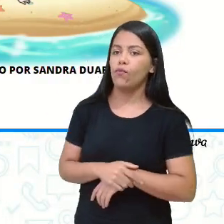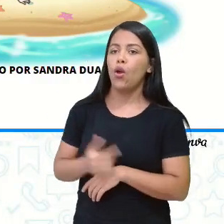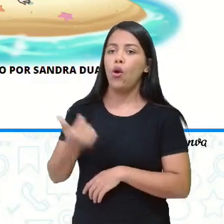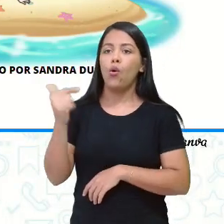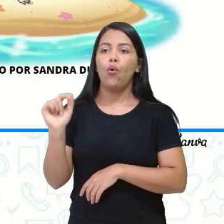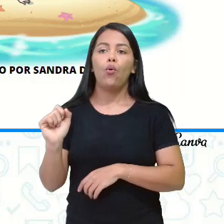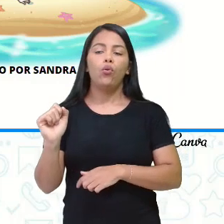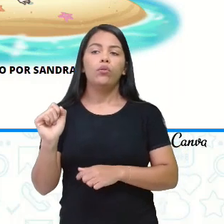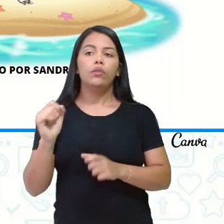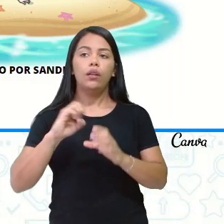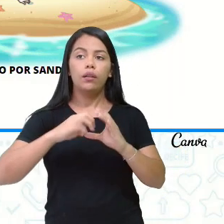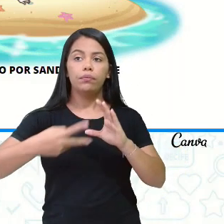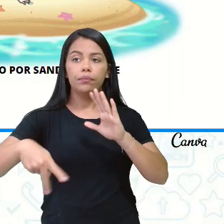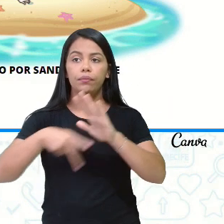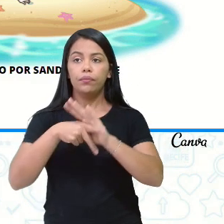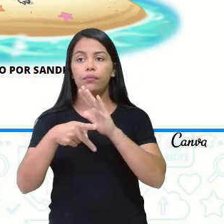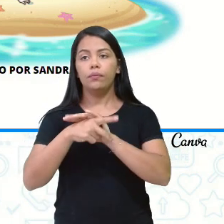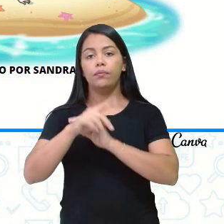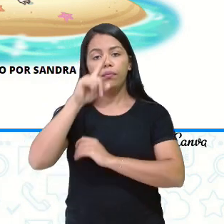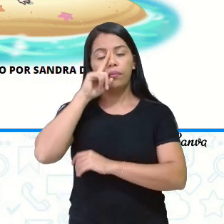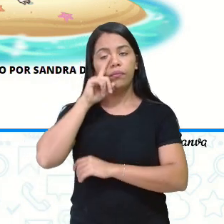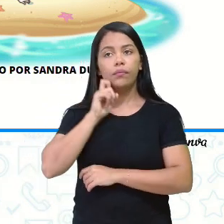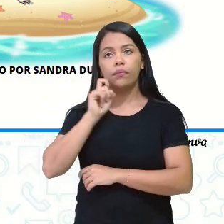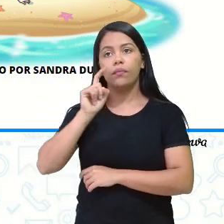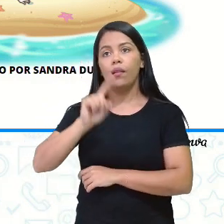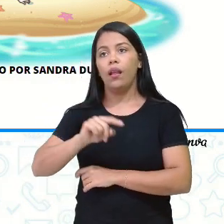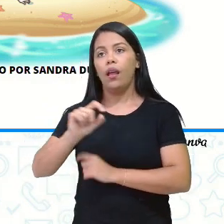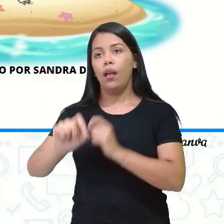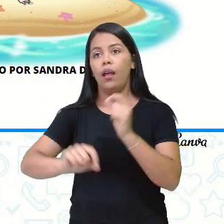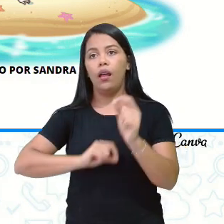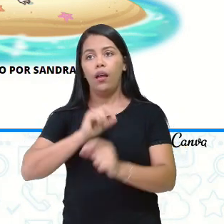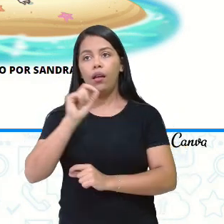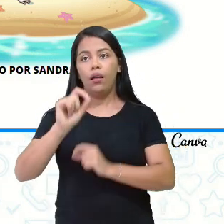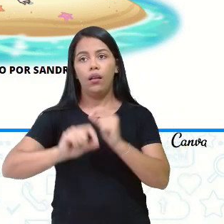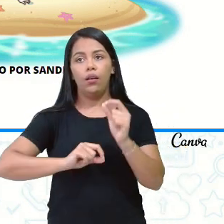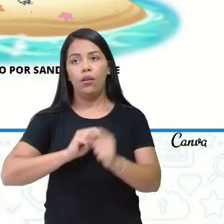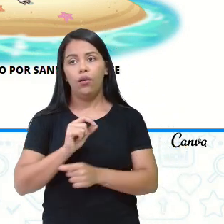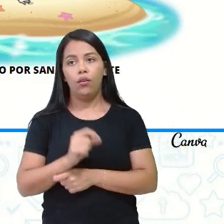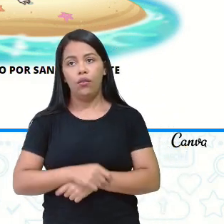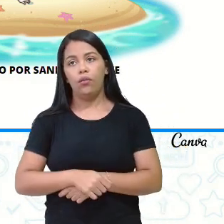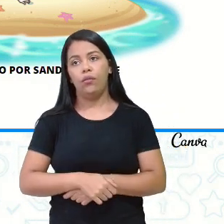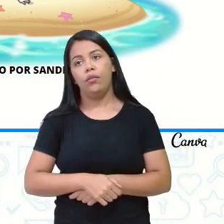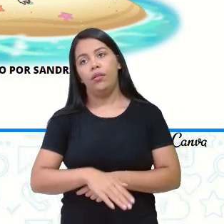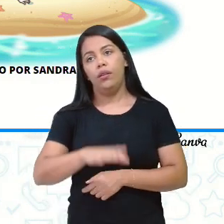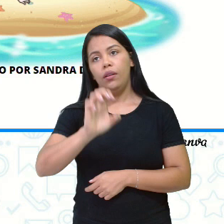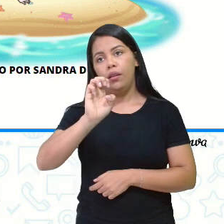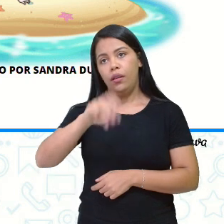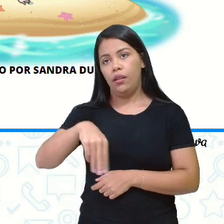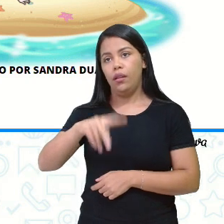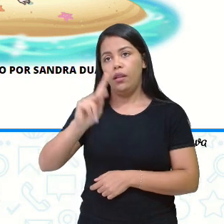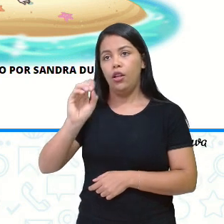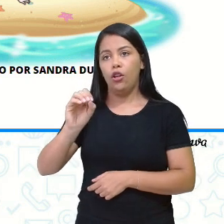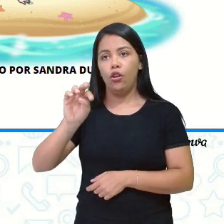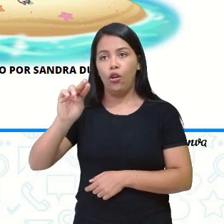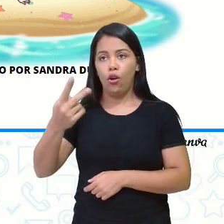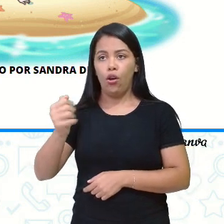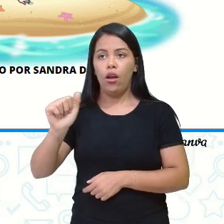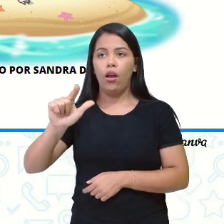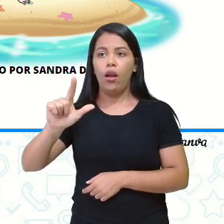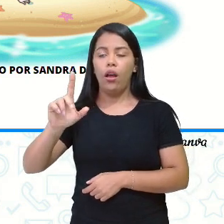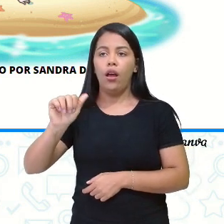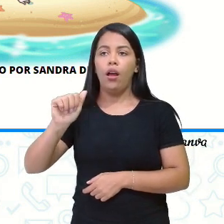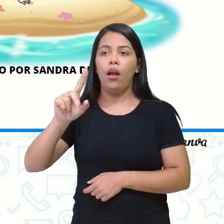turístico famoso do Catar é o Inland Sea, em Khor Al-Haddad. O local é uma reserva de água na qual o